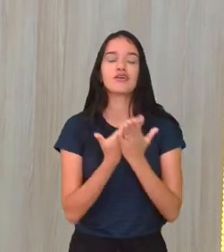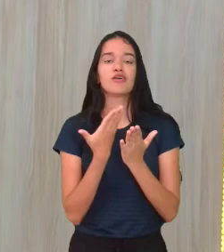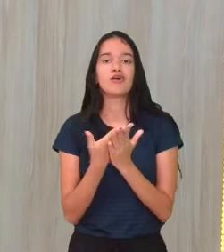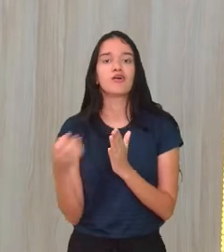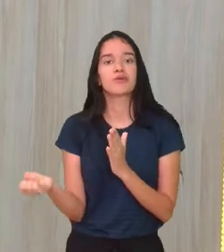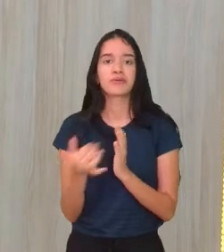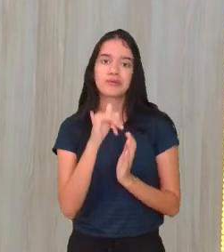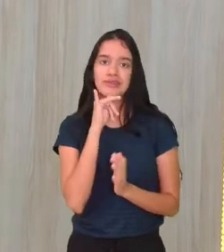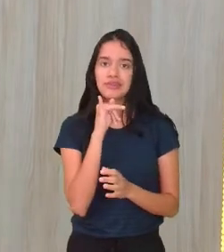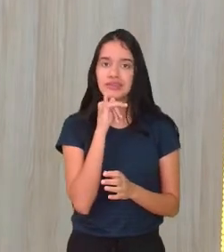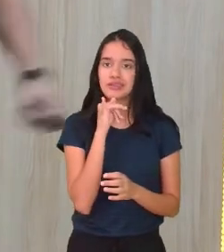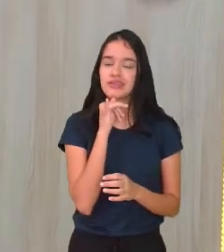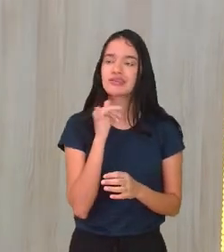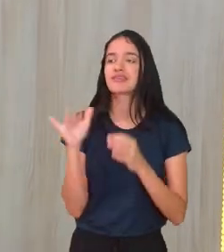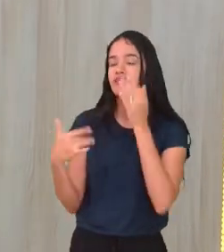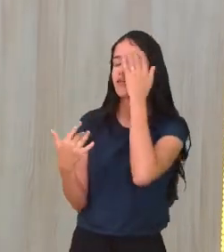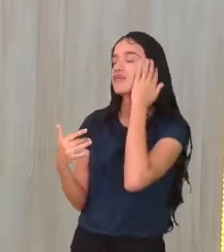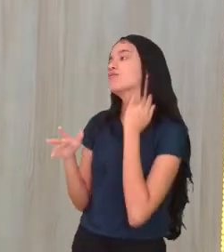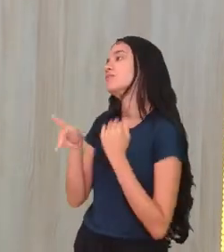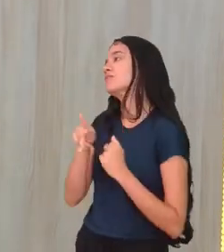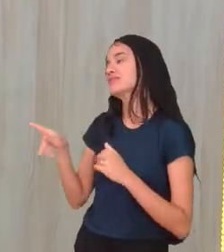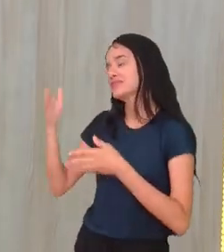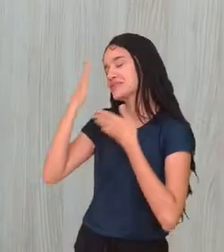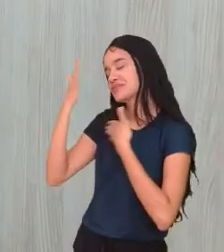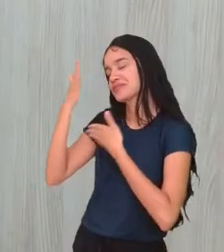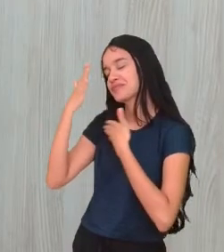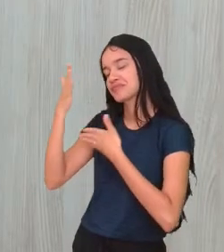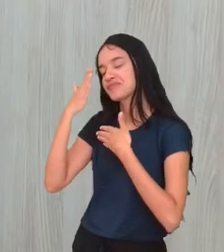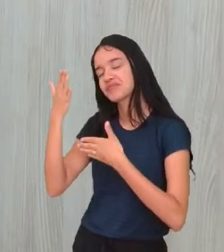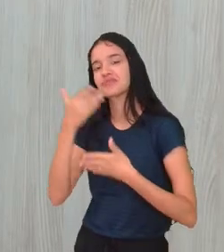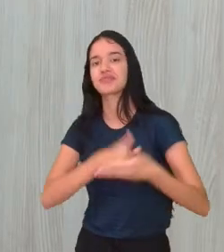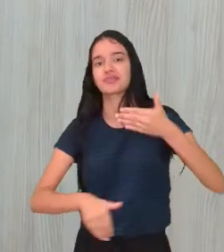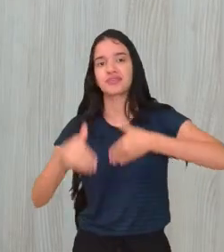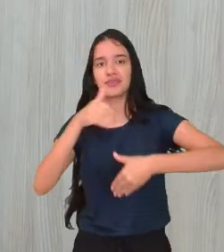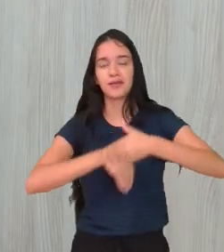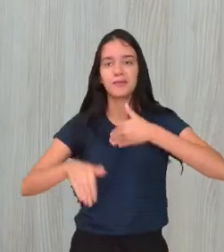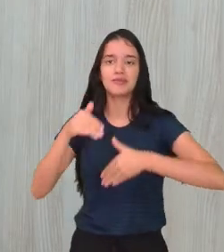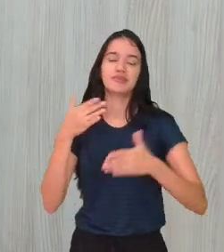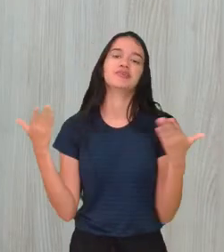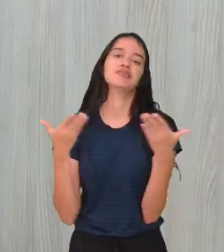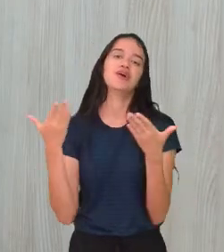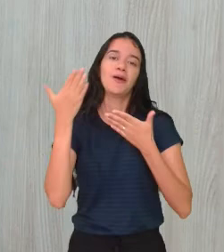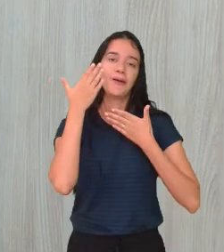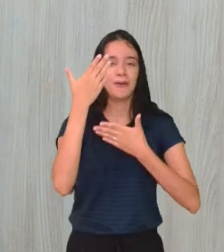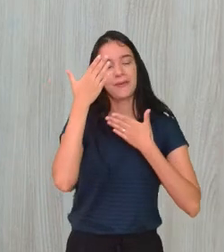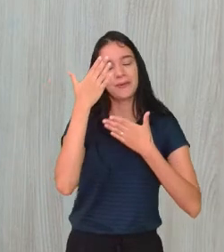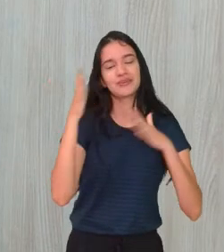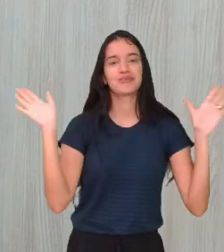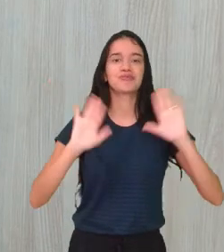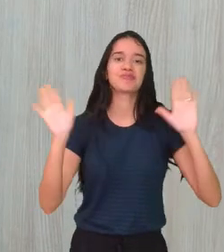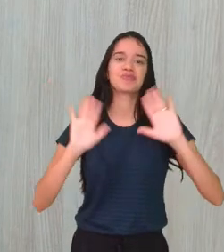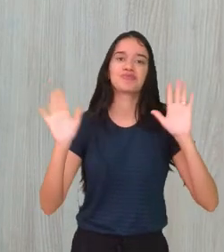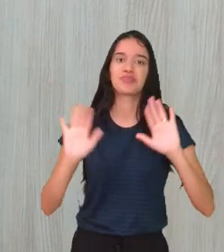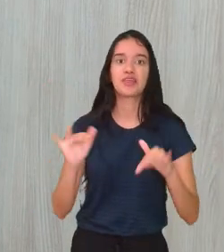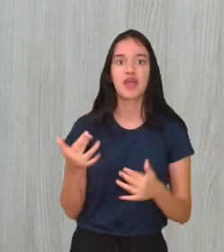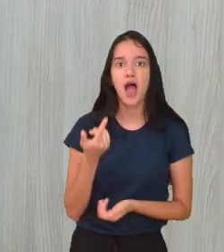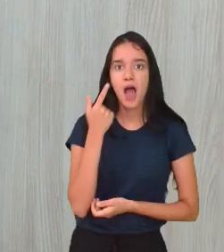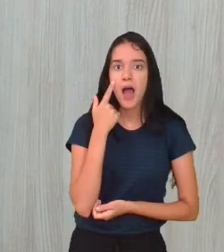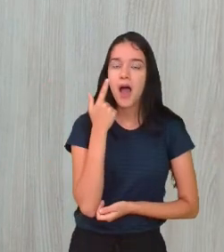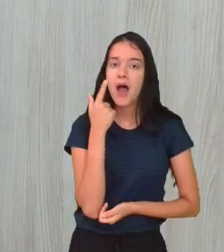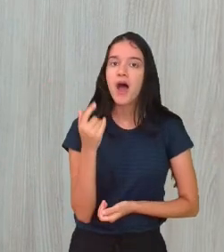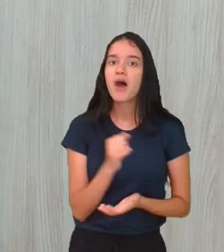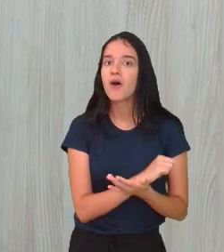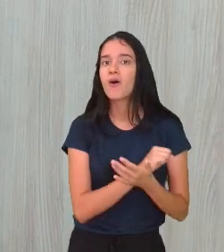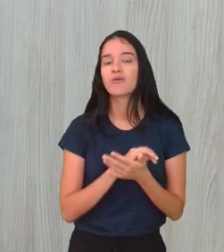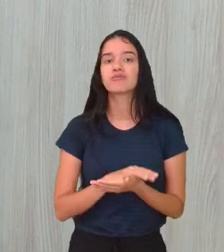novos exemplos. Belezinha? Professora Tânia, muito obrigado pela sua participação hoje. Obrigada, Pedro. Tchau. Gente, olha quantos